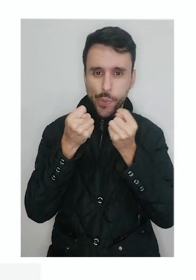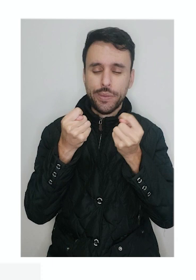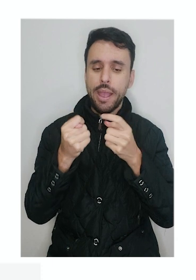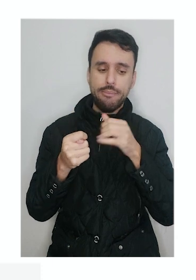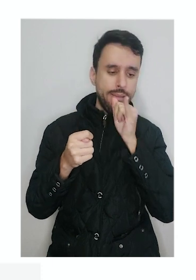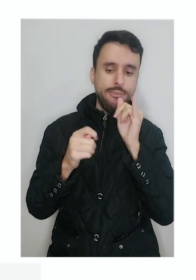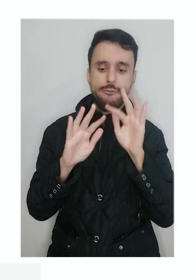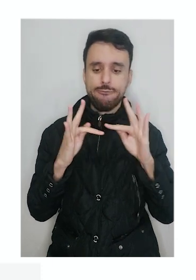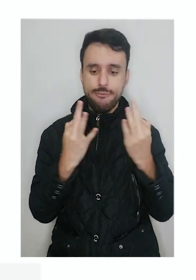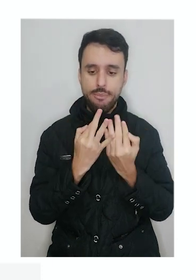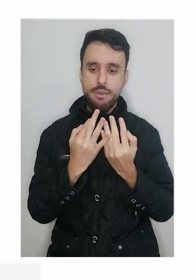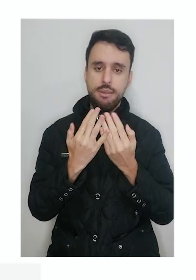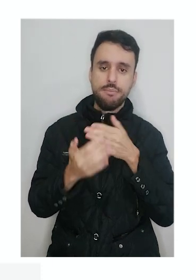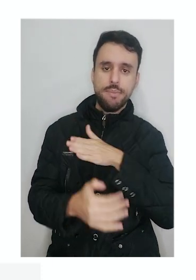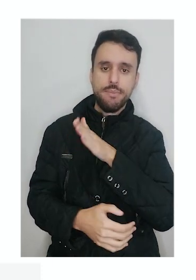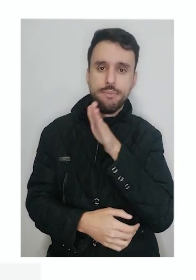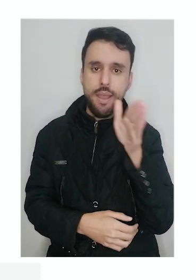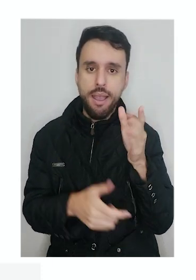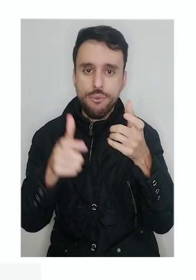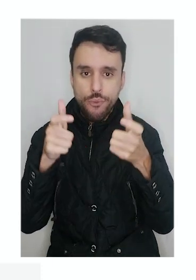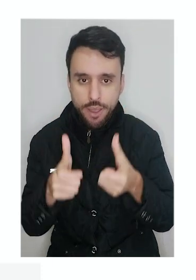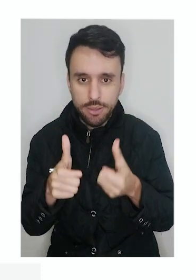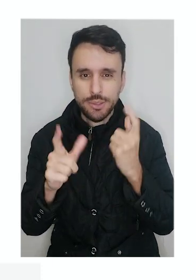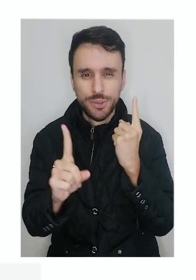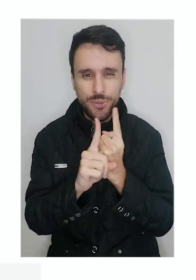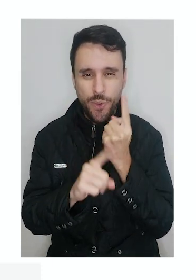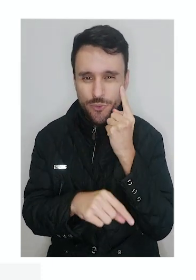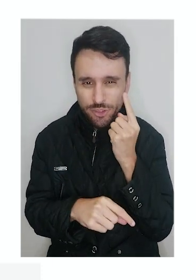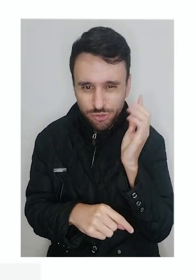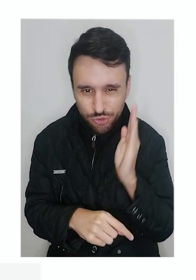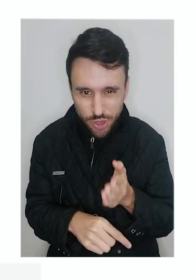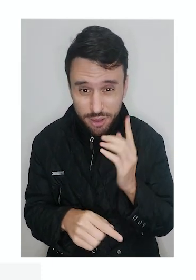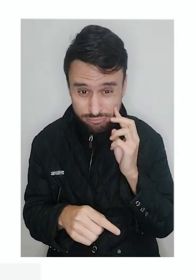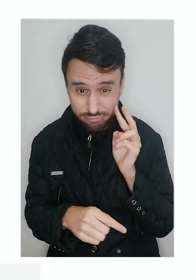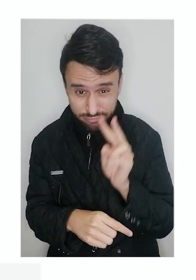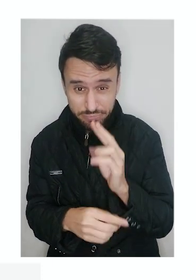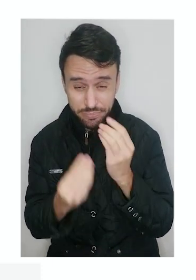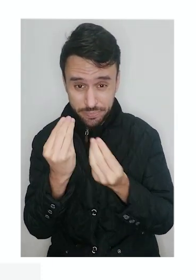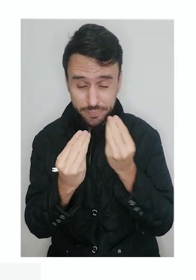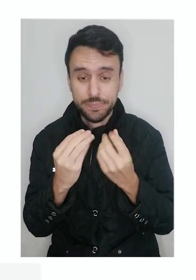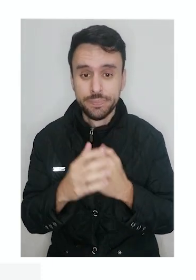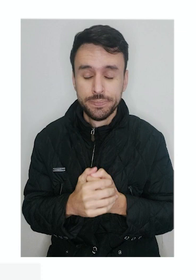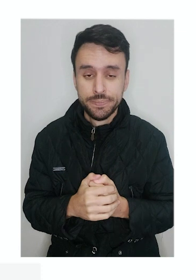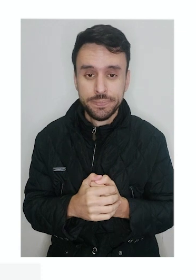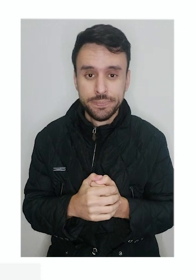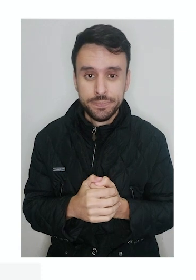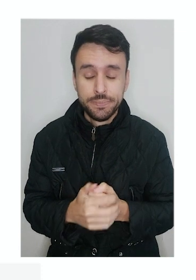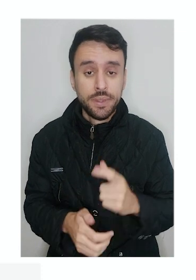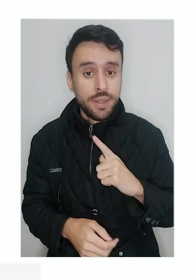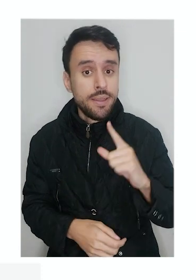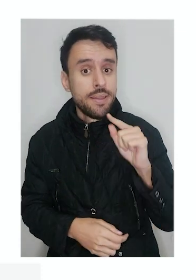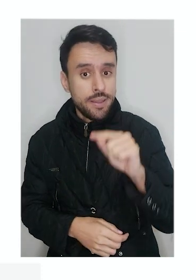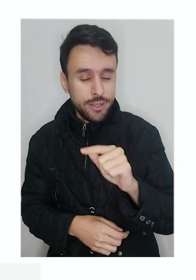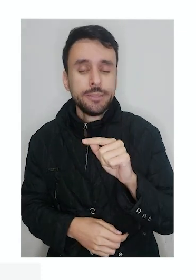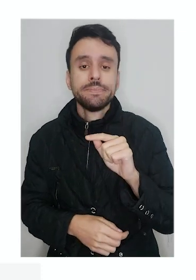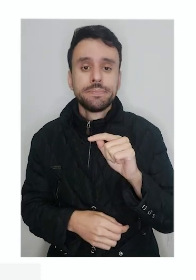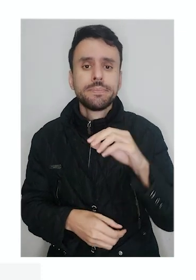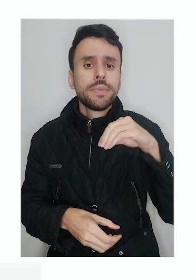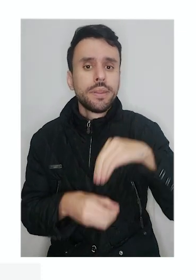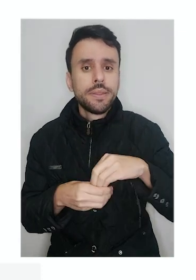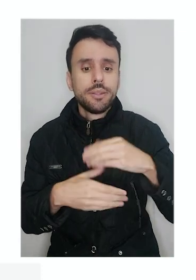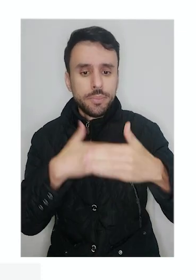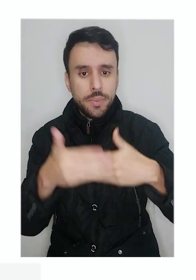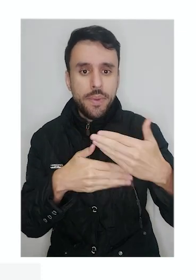até a escola visitar alguém, você já se deparou com este termômetro? Nós temos esse termômetro